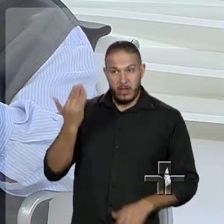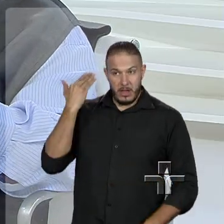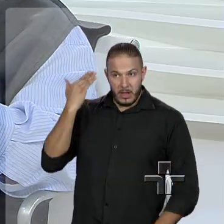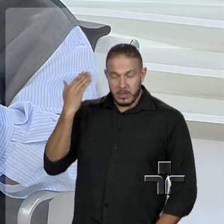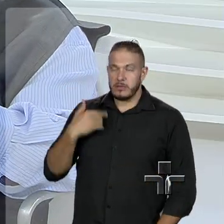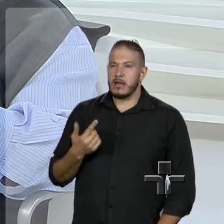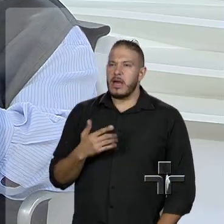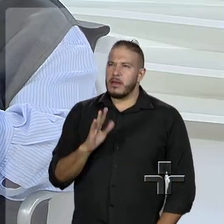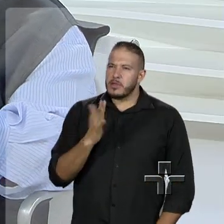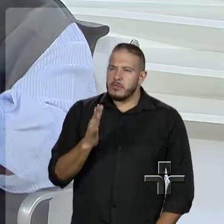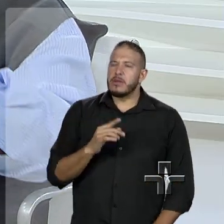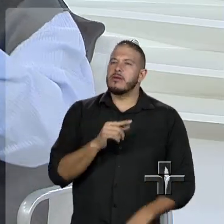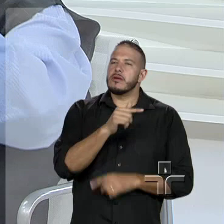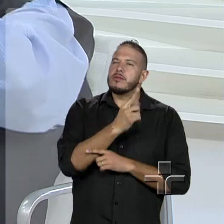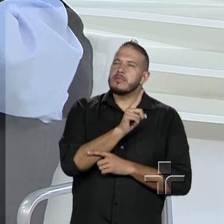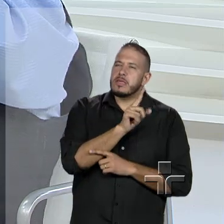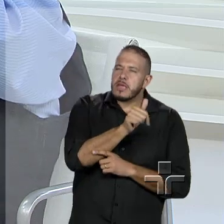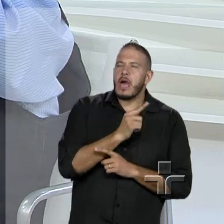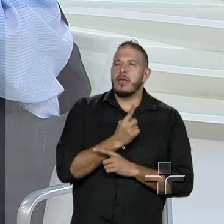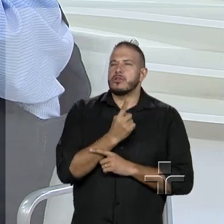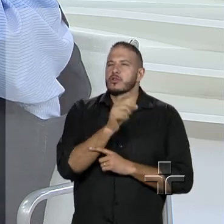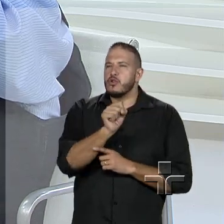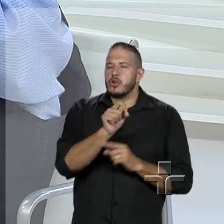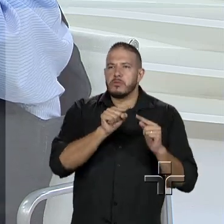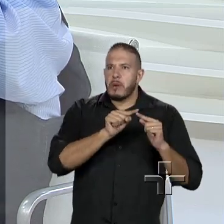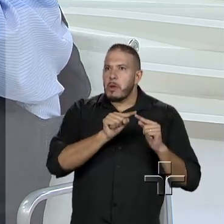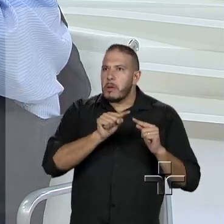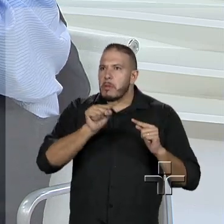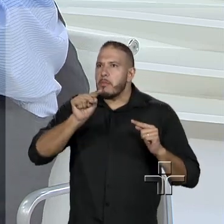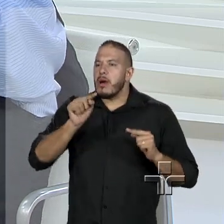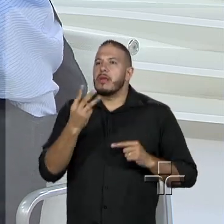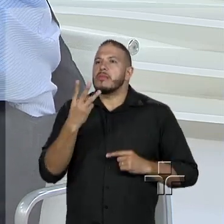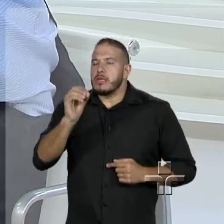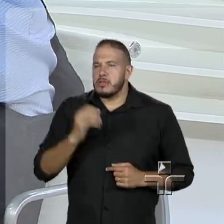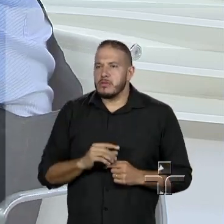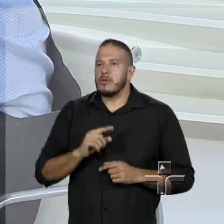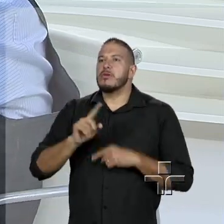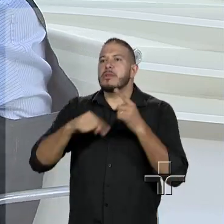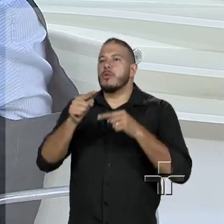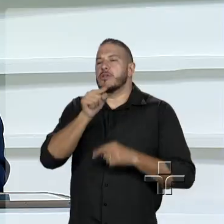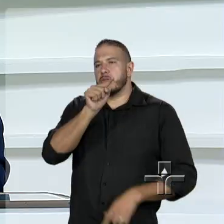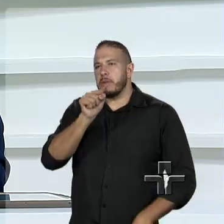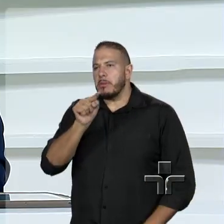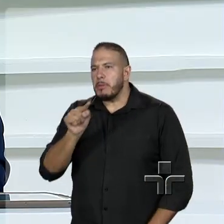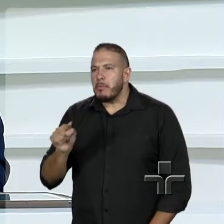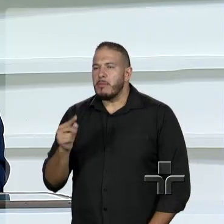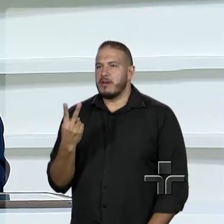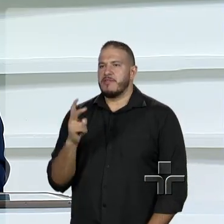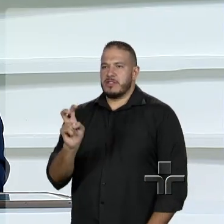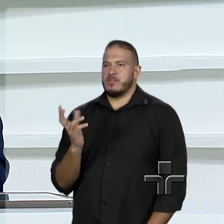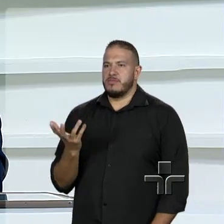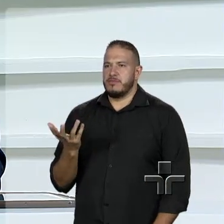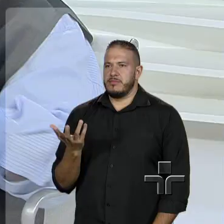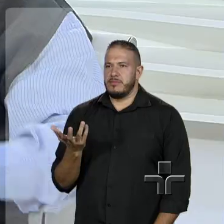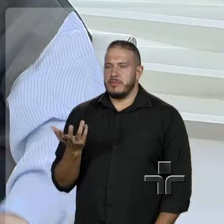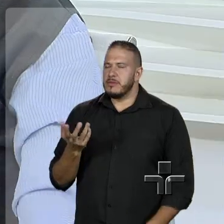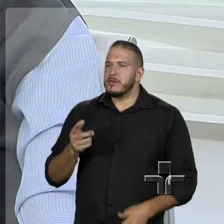17, 18, passa a quase 30 e voltou a 25. Ou